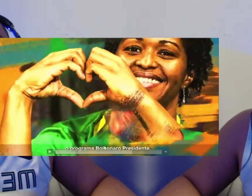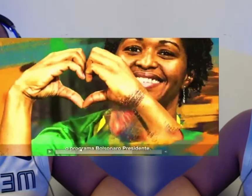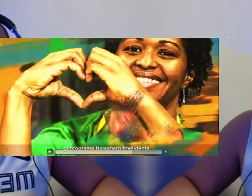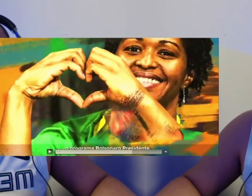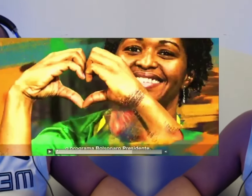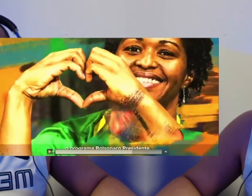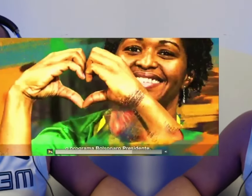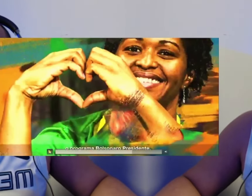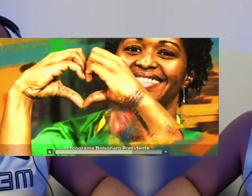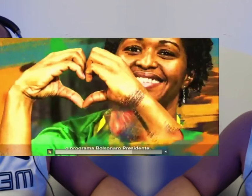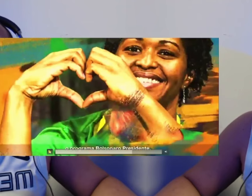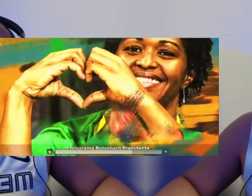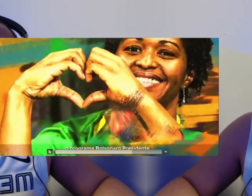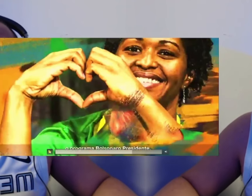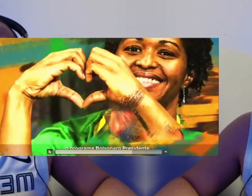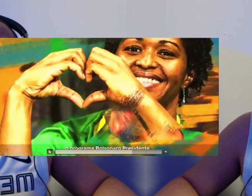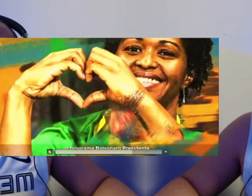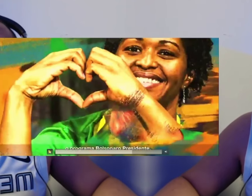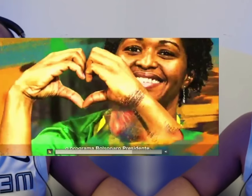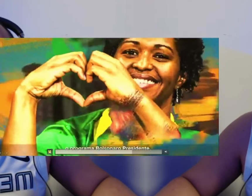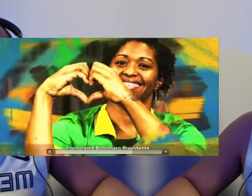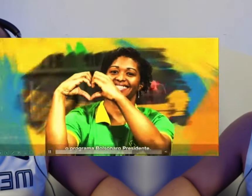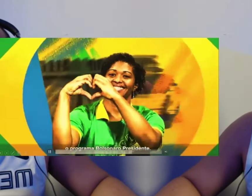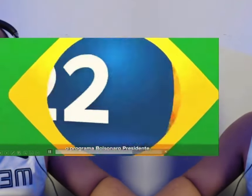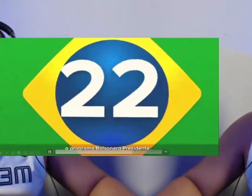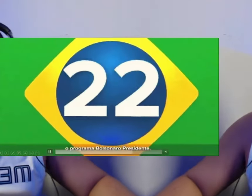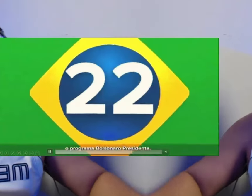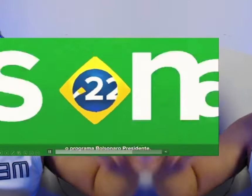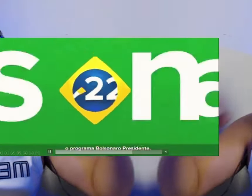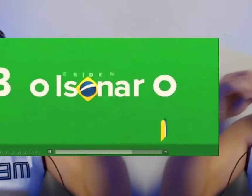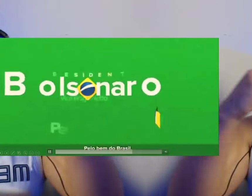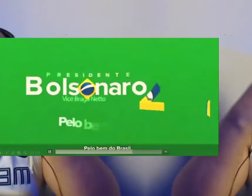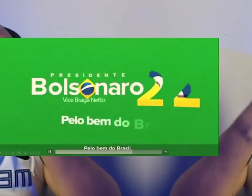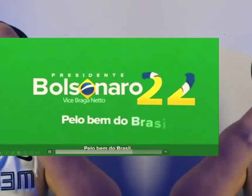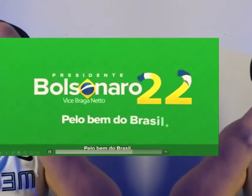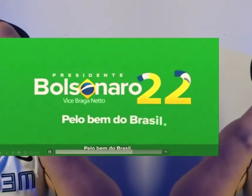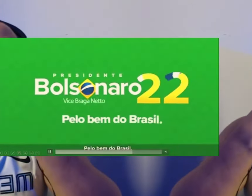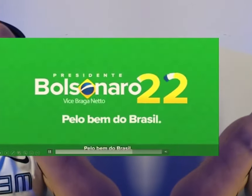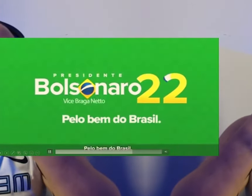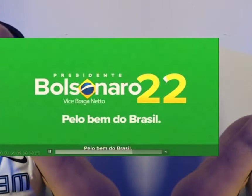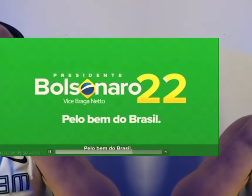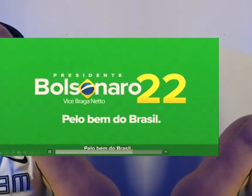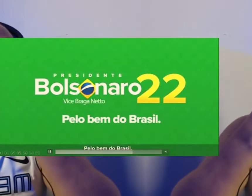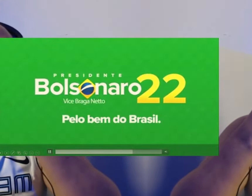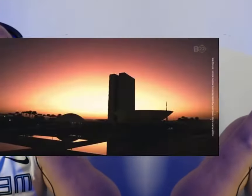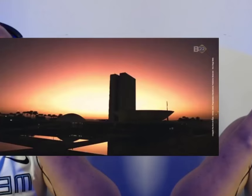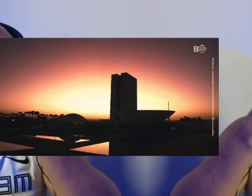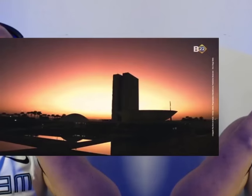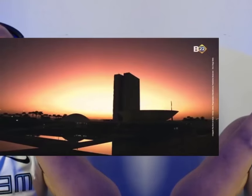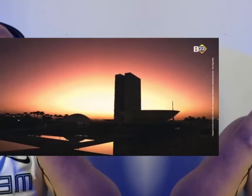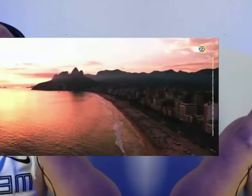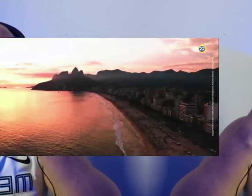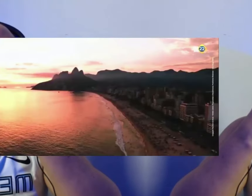que cuida. Vamos ver o que ele fala aí. Bolsonaro, presidente, pelo bem do Brasil.